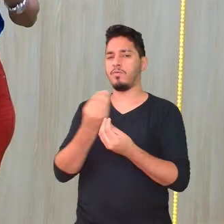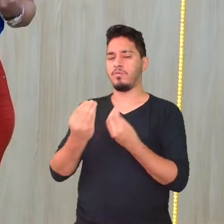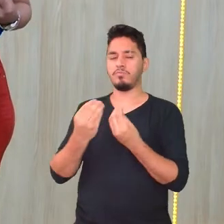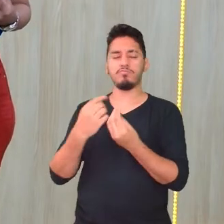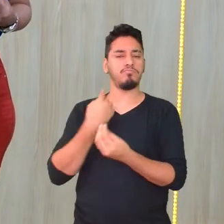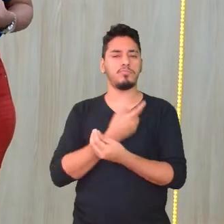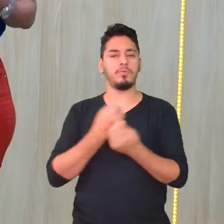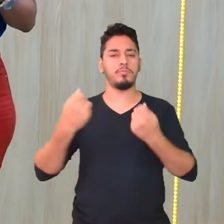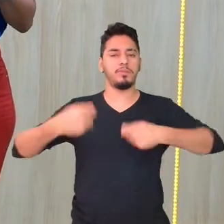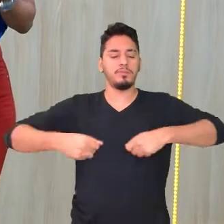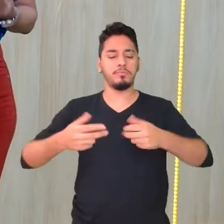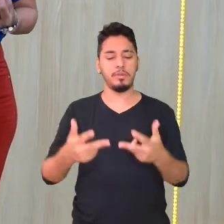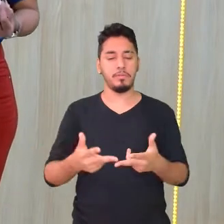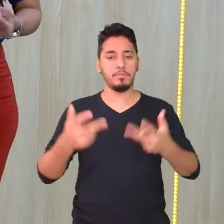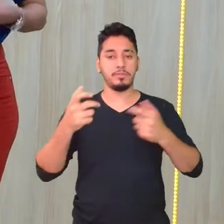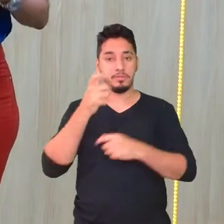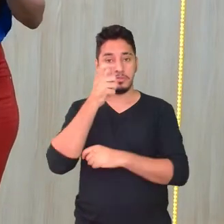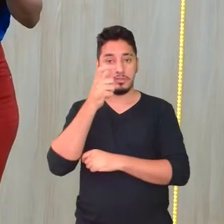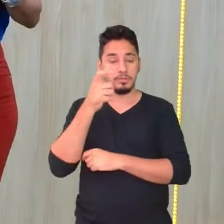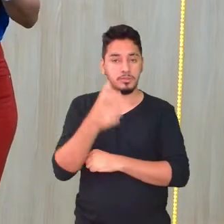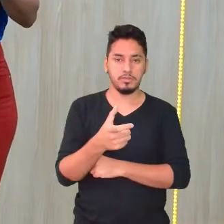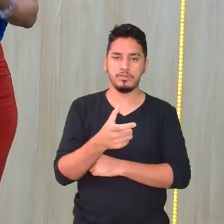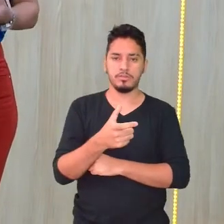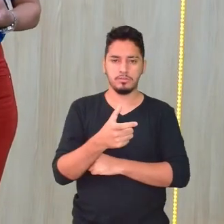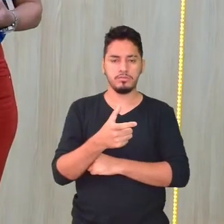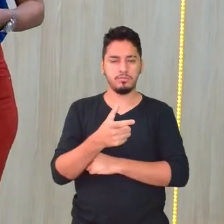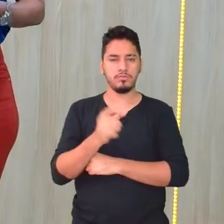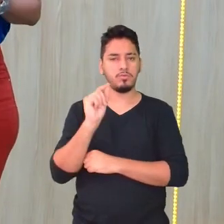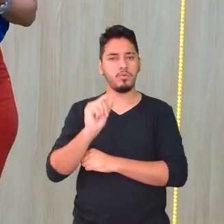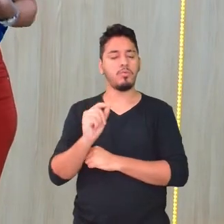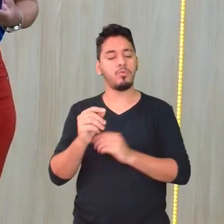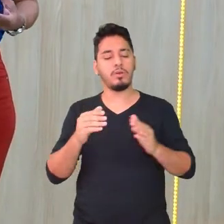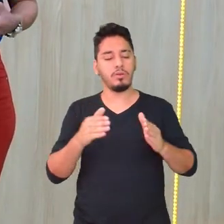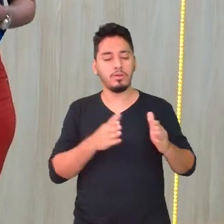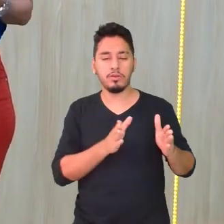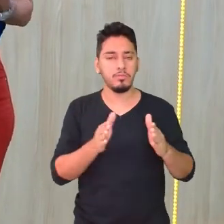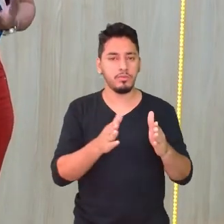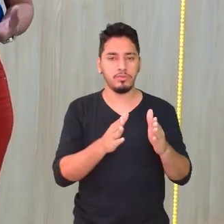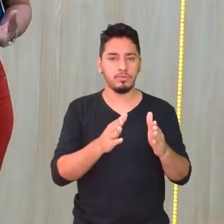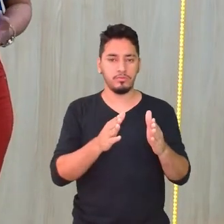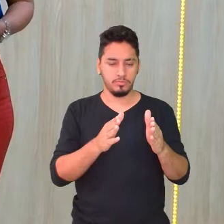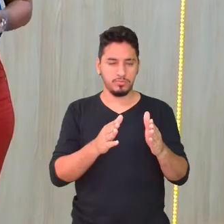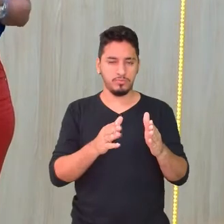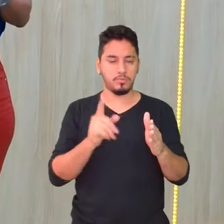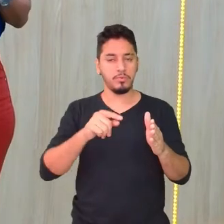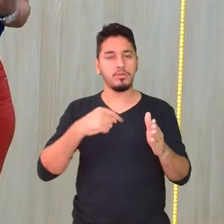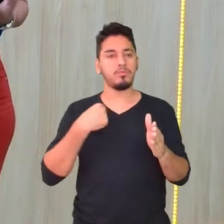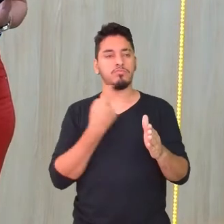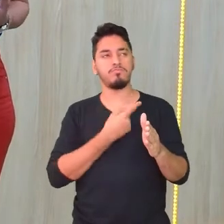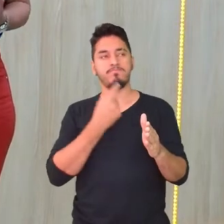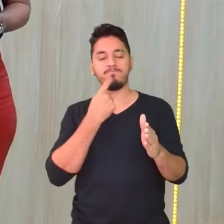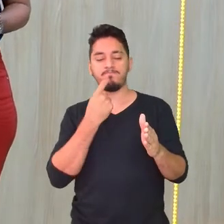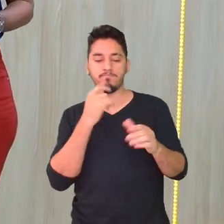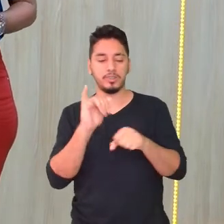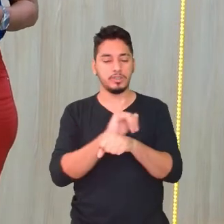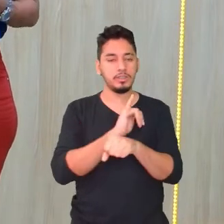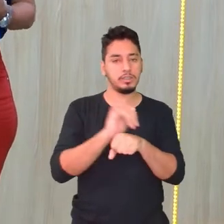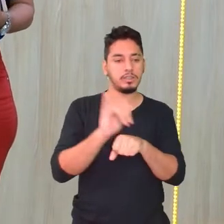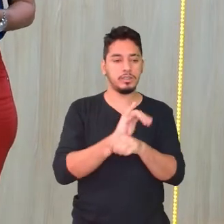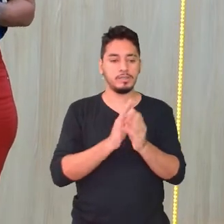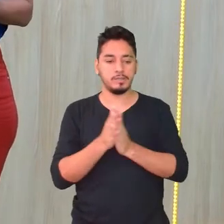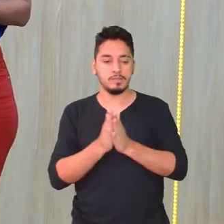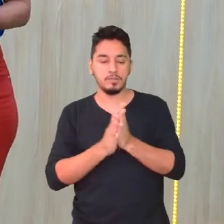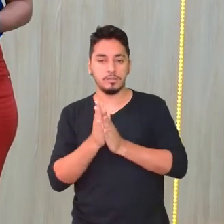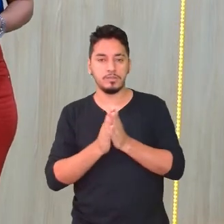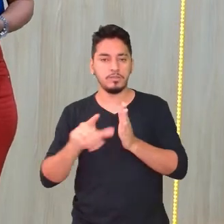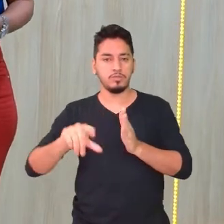gente precisa perceber esses interesses como pontes, como caminhos, como rotas que a gente pode utilizar, né, na